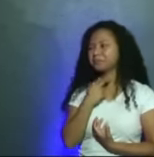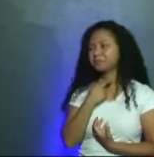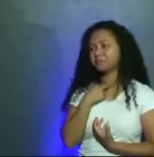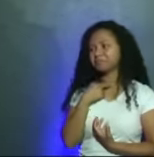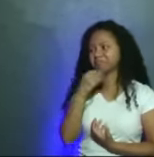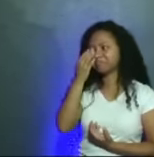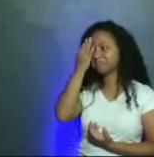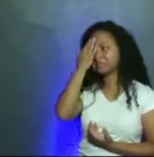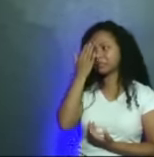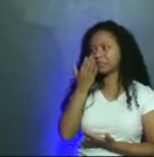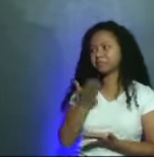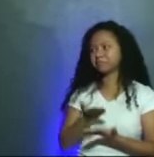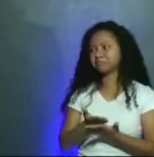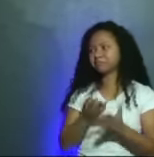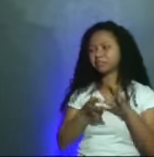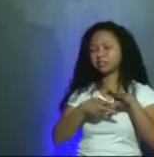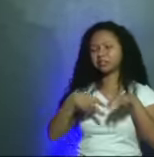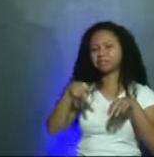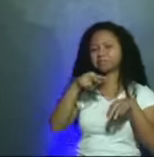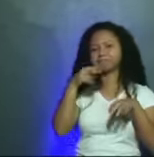na ressurreição de Jesus.